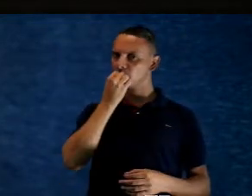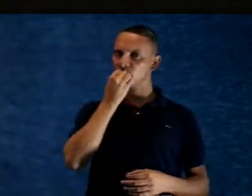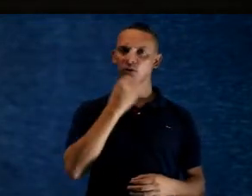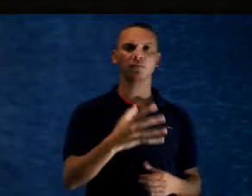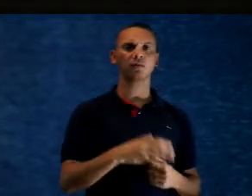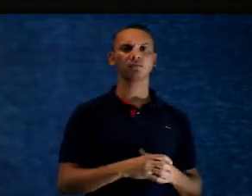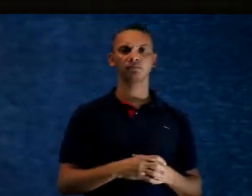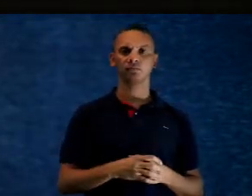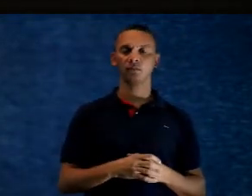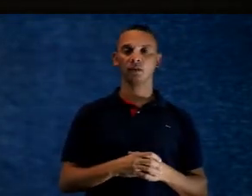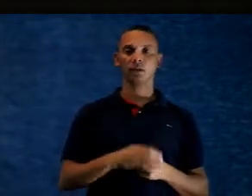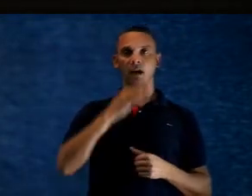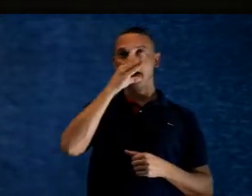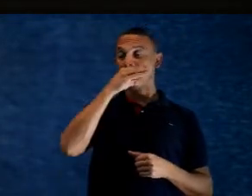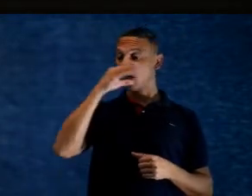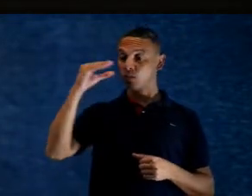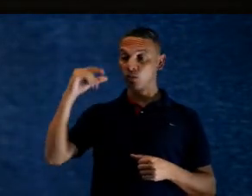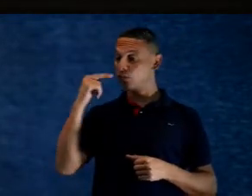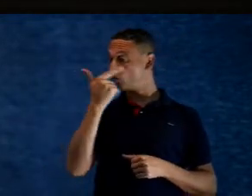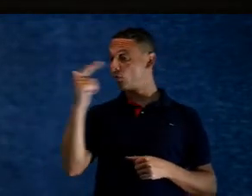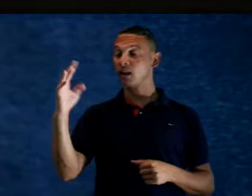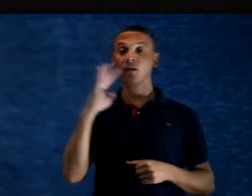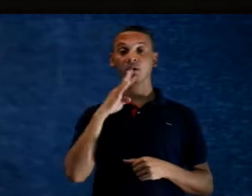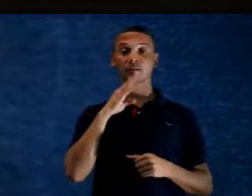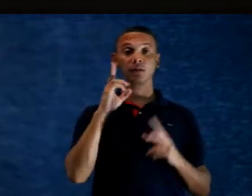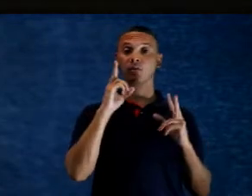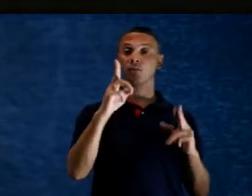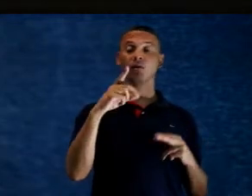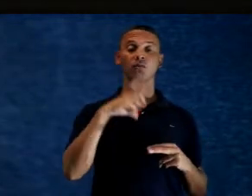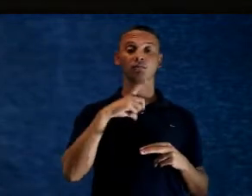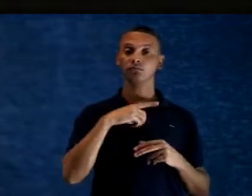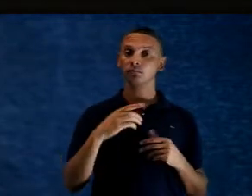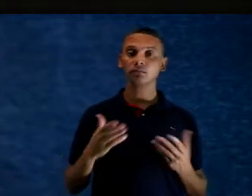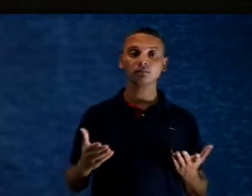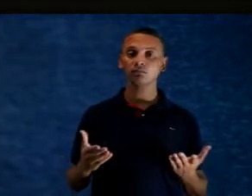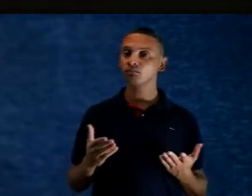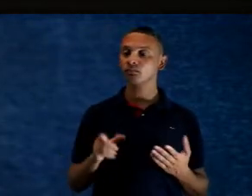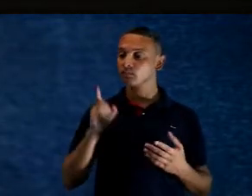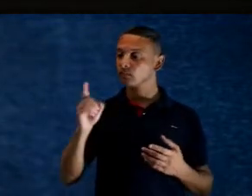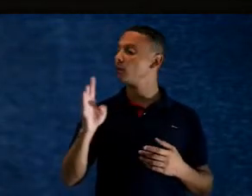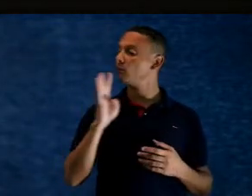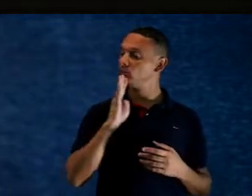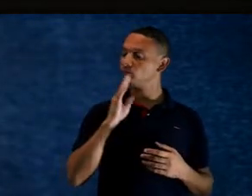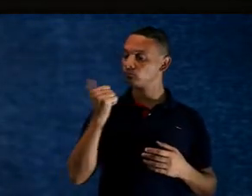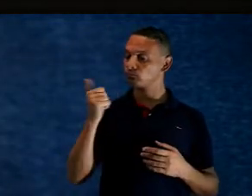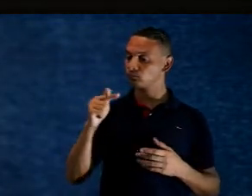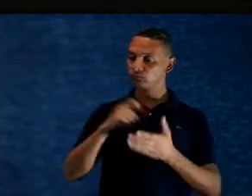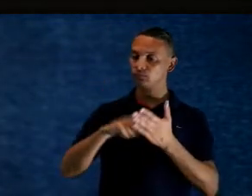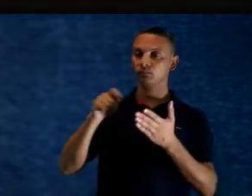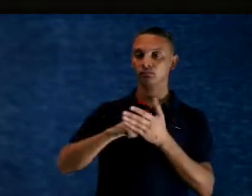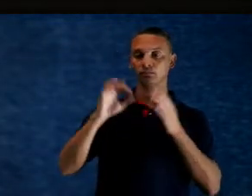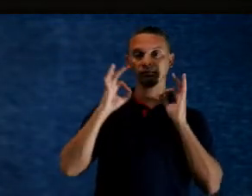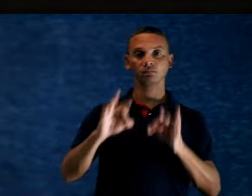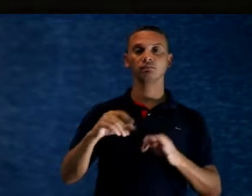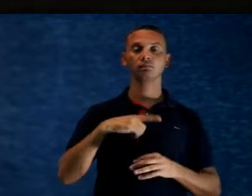a maior parte da obra de Maria Julieta é a crônica, né? Então,